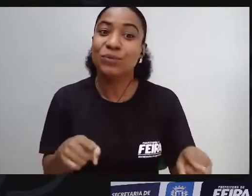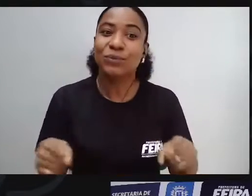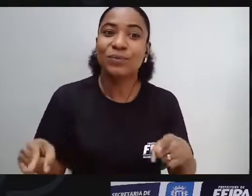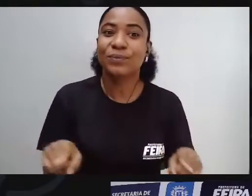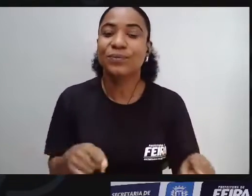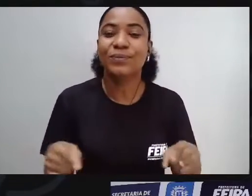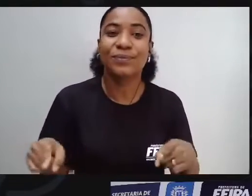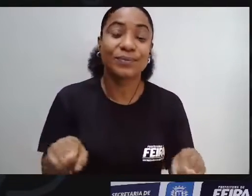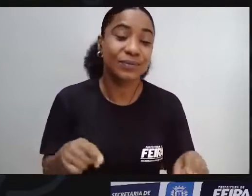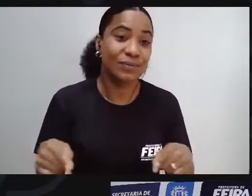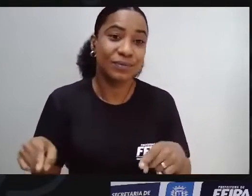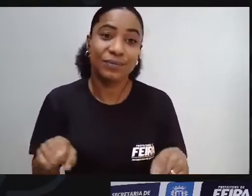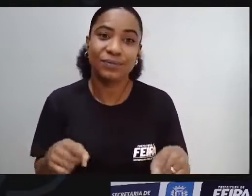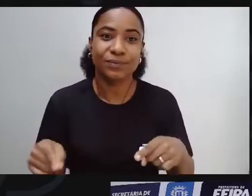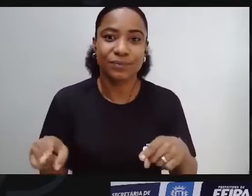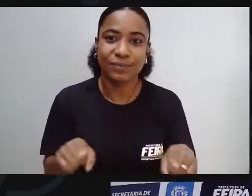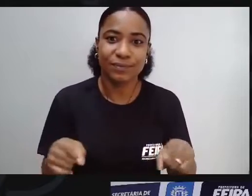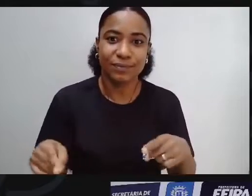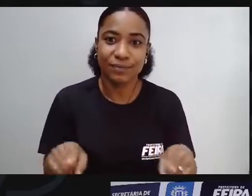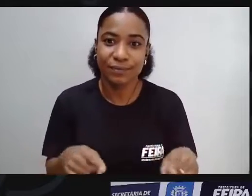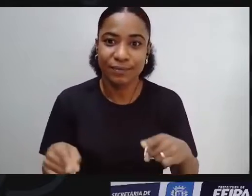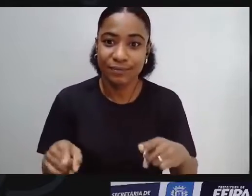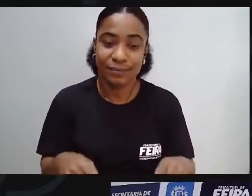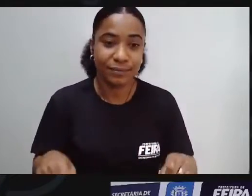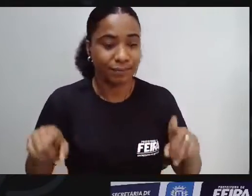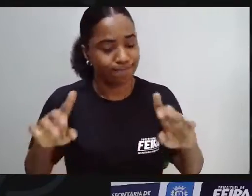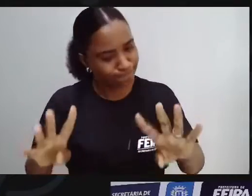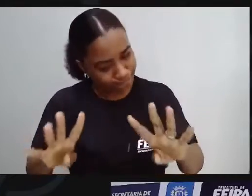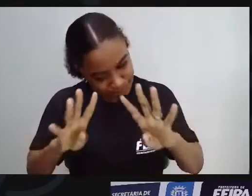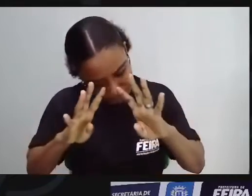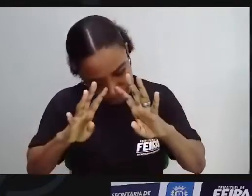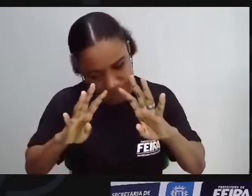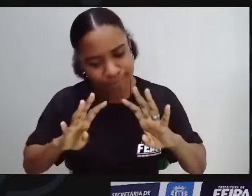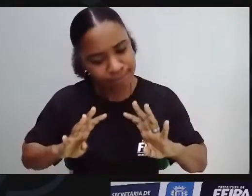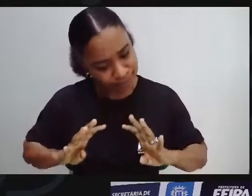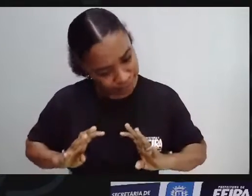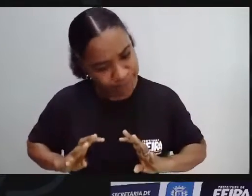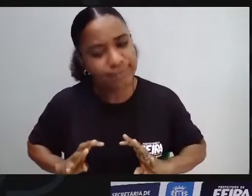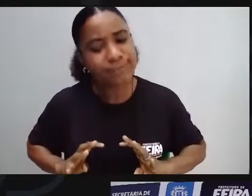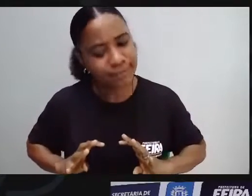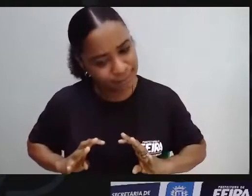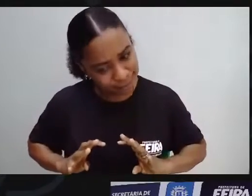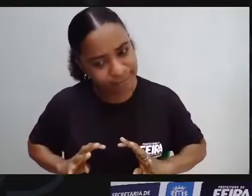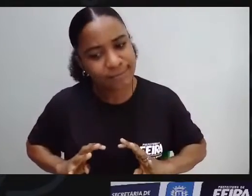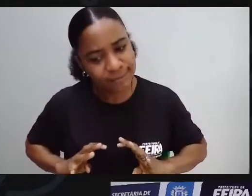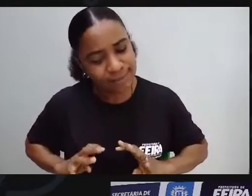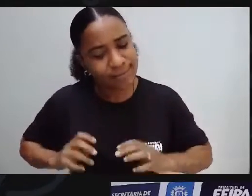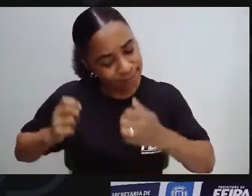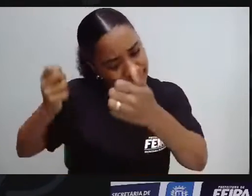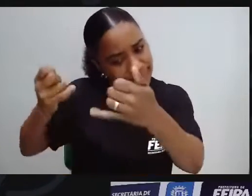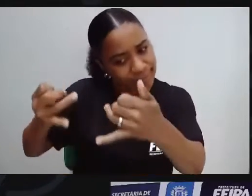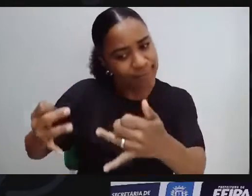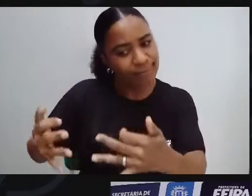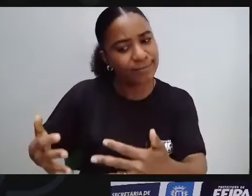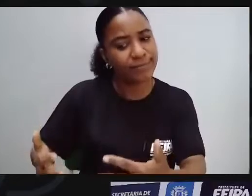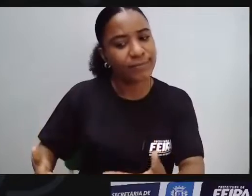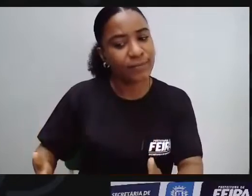é o diabo do meu amigo preste muita atenção